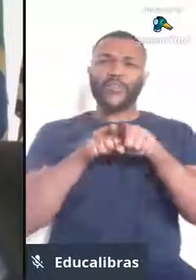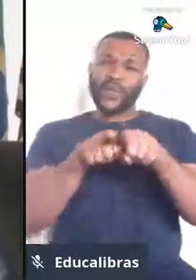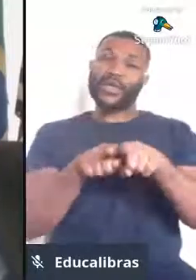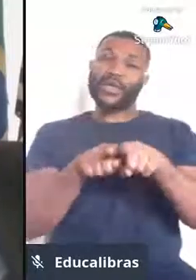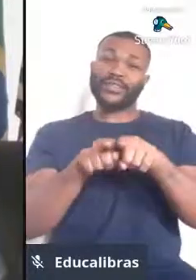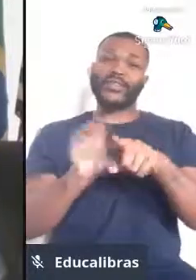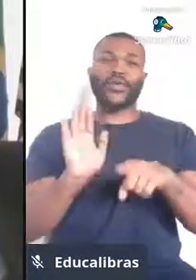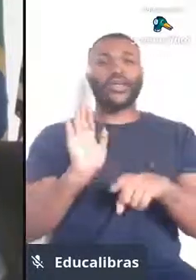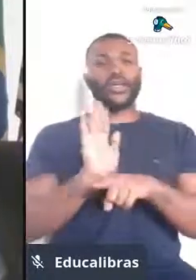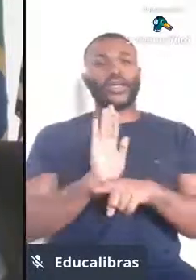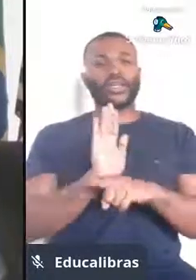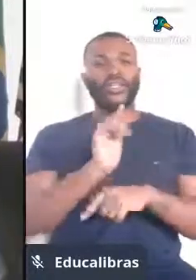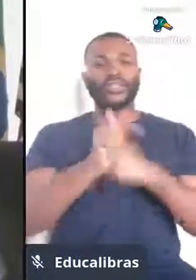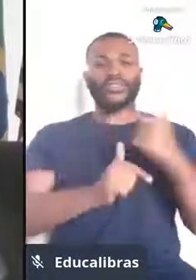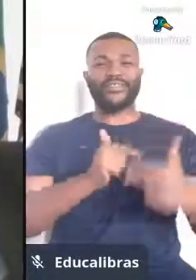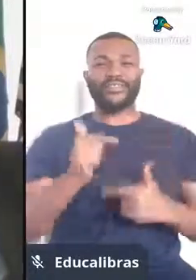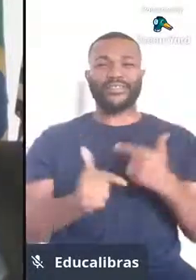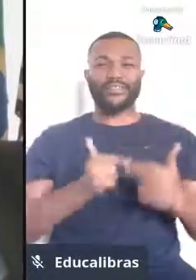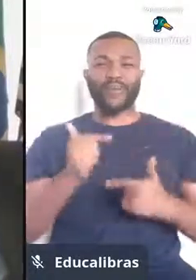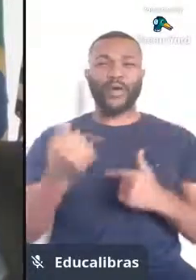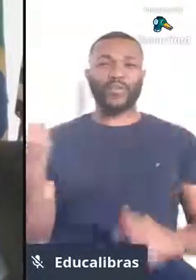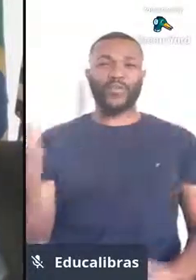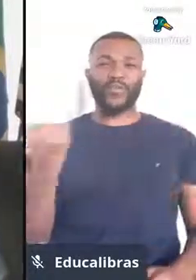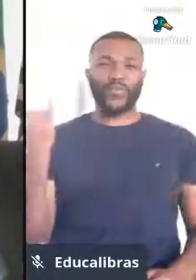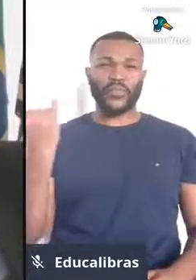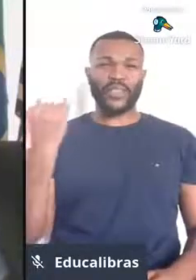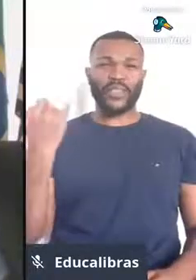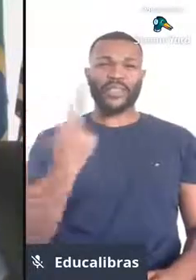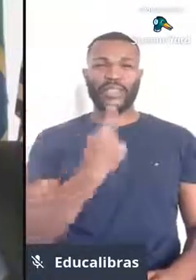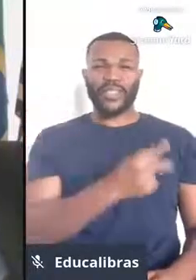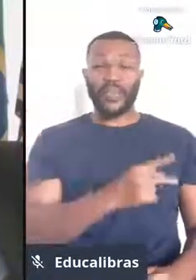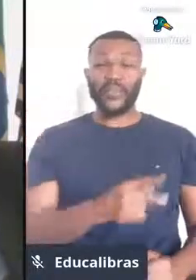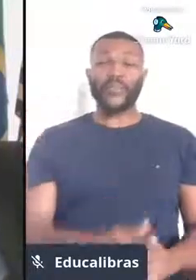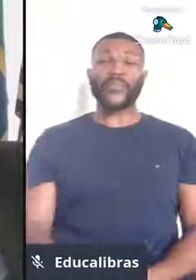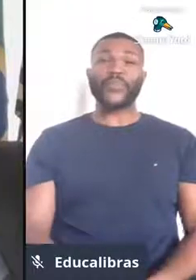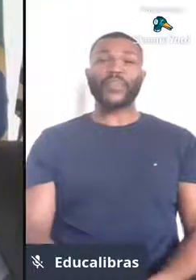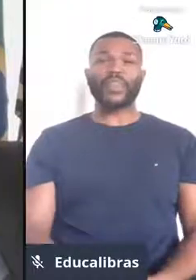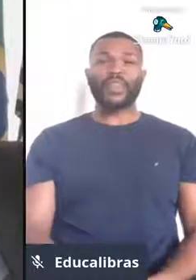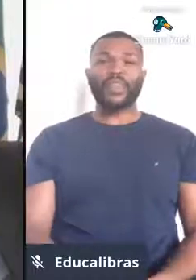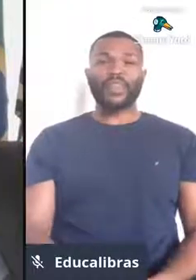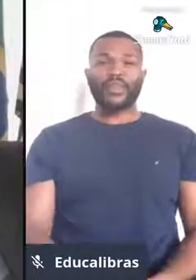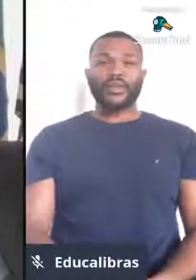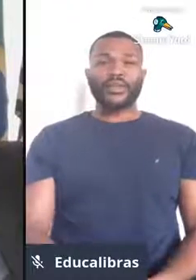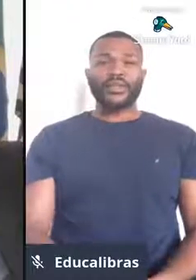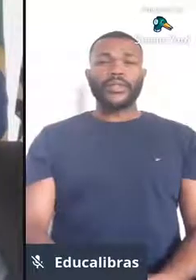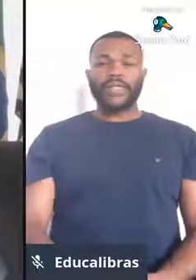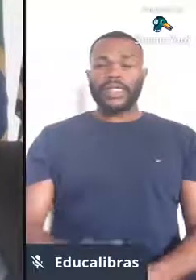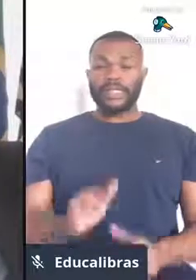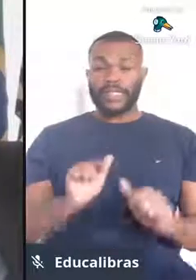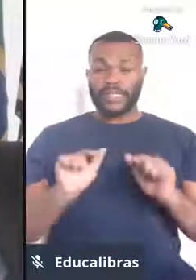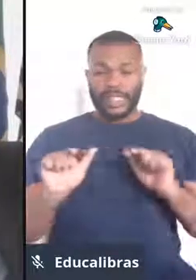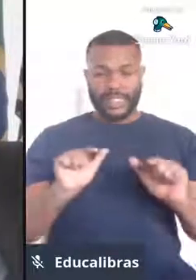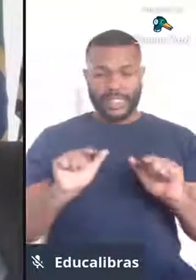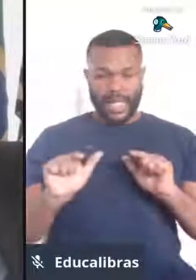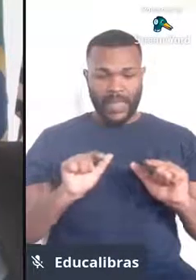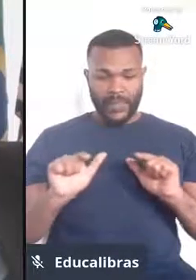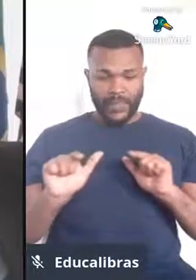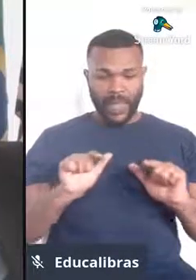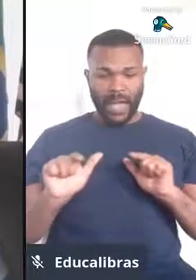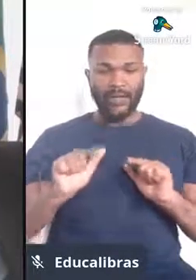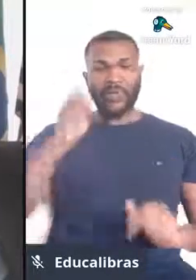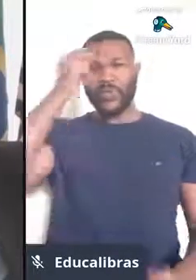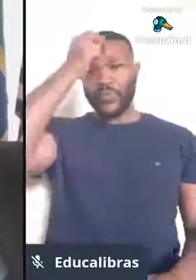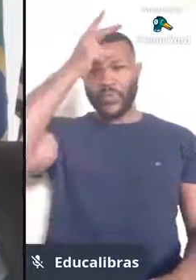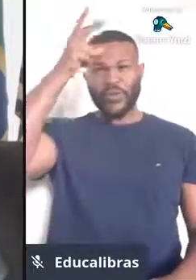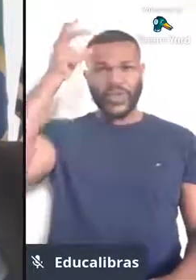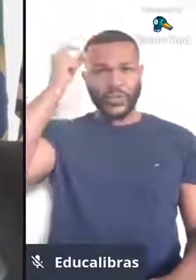nesse trabalho tão importante que você faz. Bom, mas o trabalho para uma prefeitura é